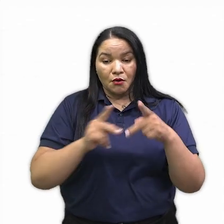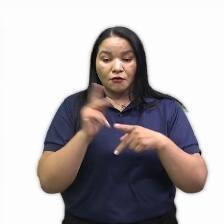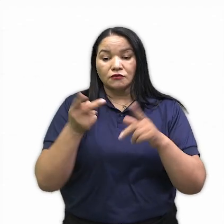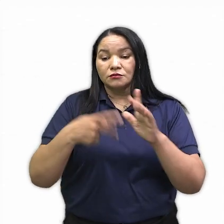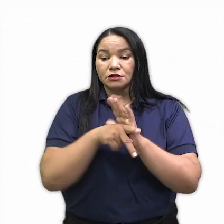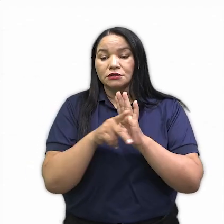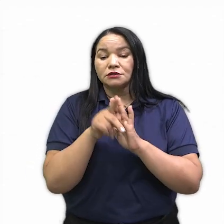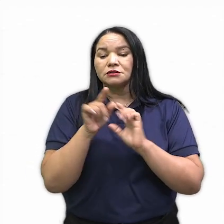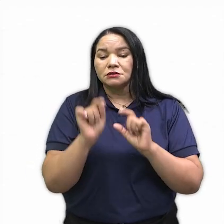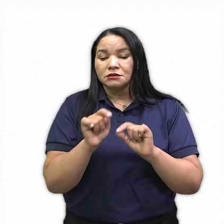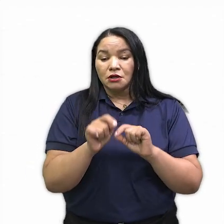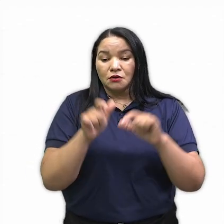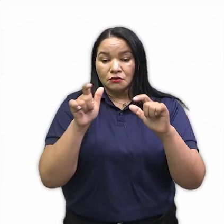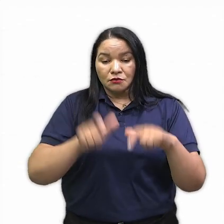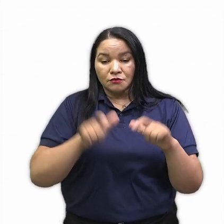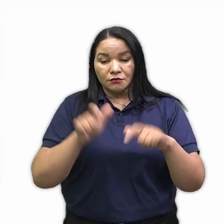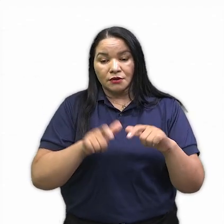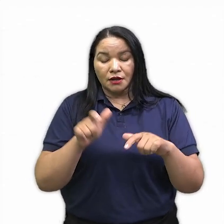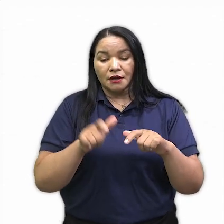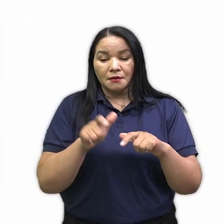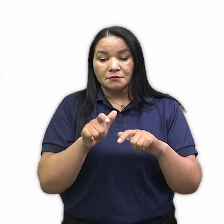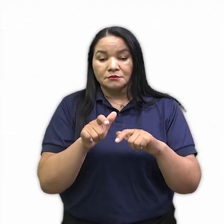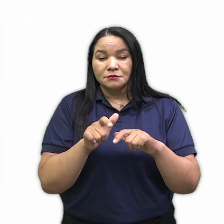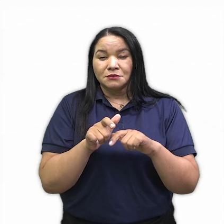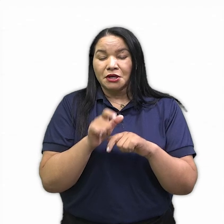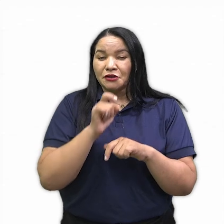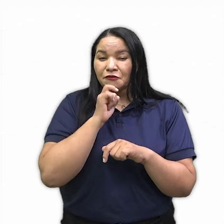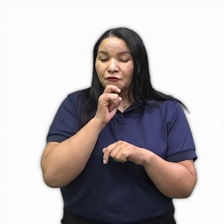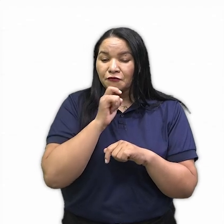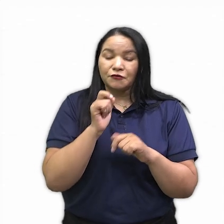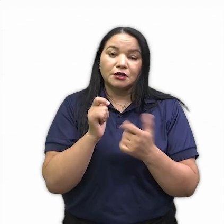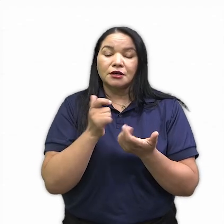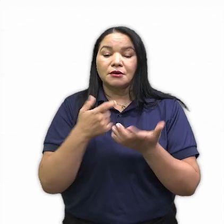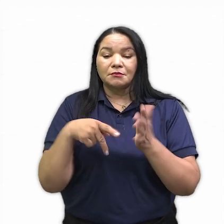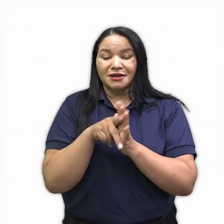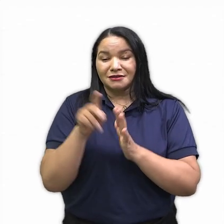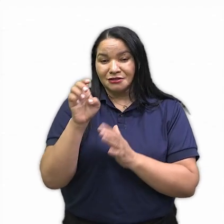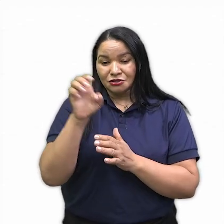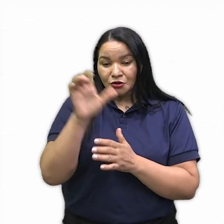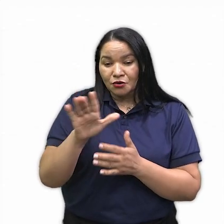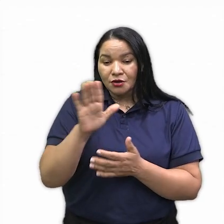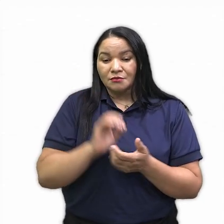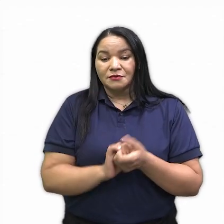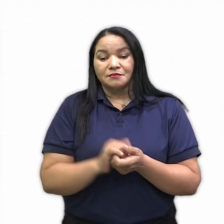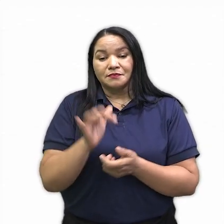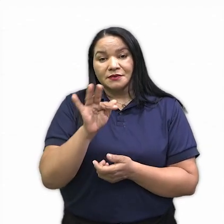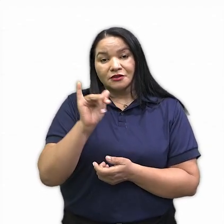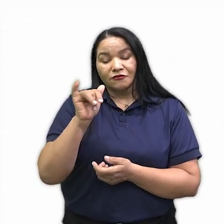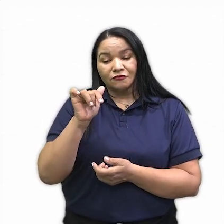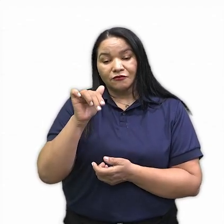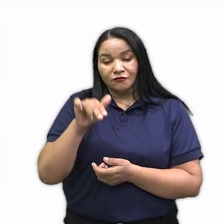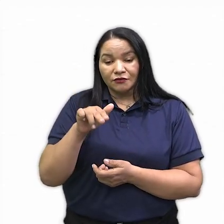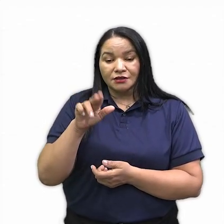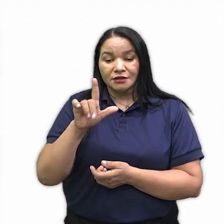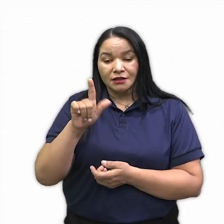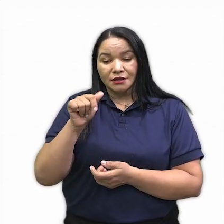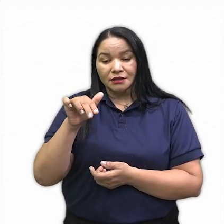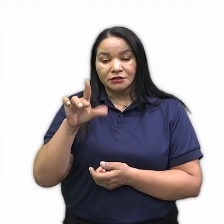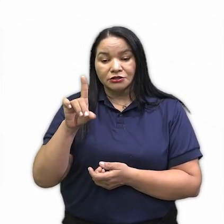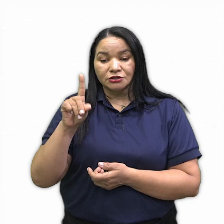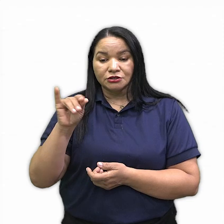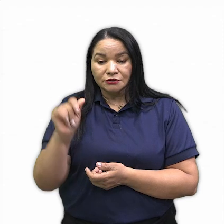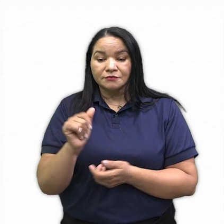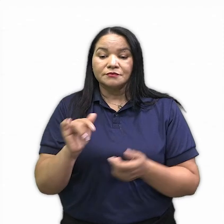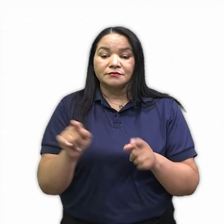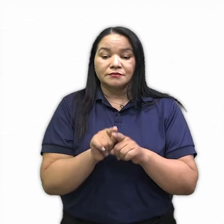ser originários aí da região bem fria da Europa, da finlandesa e das partes da Rússia, como os